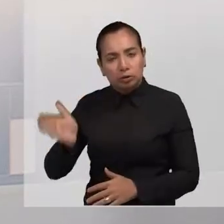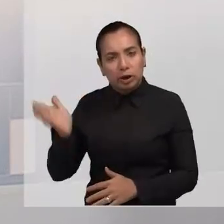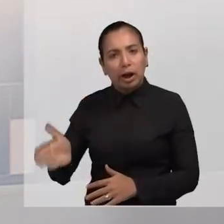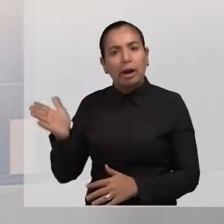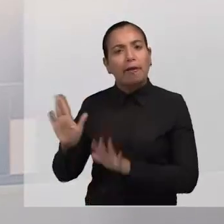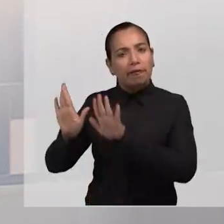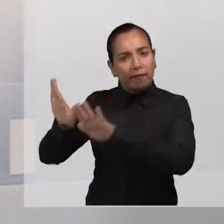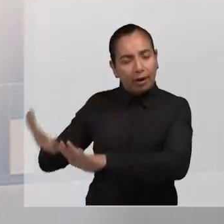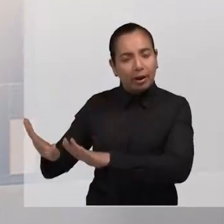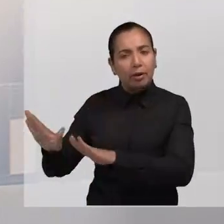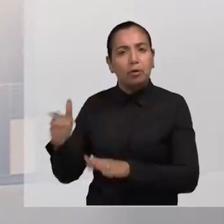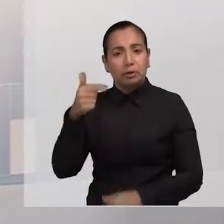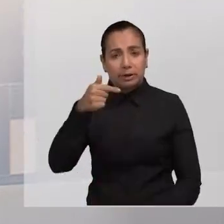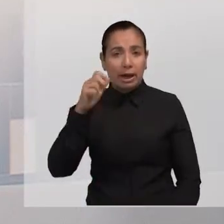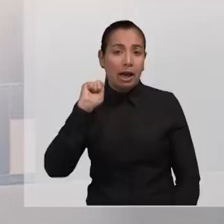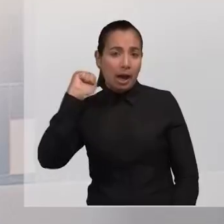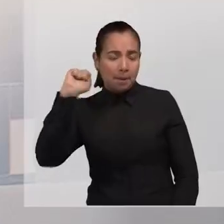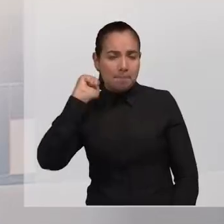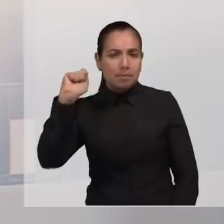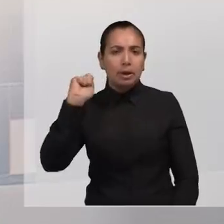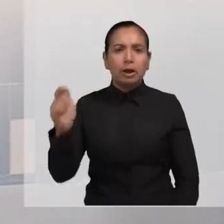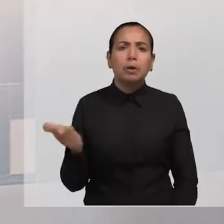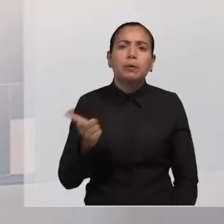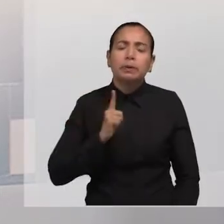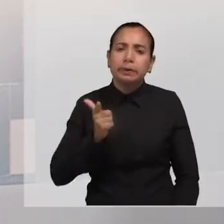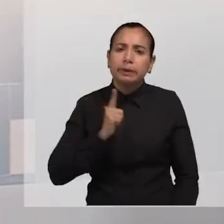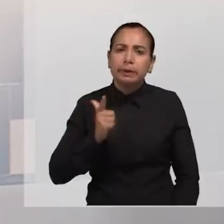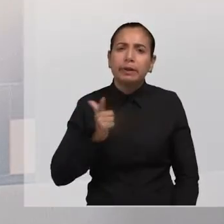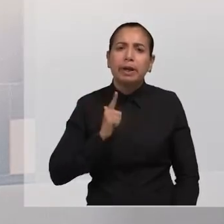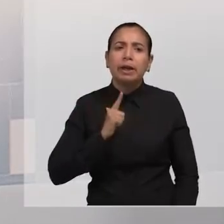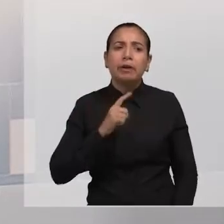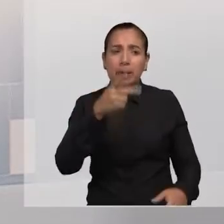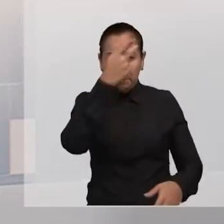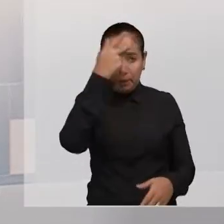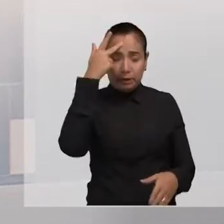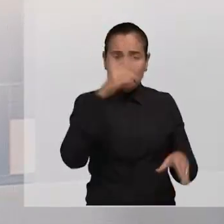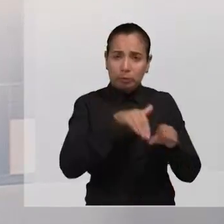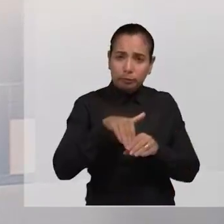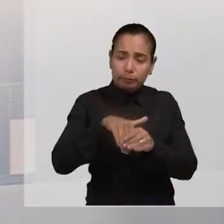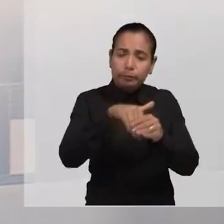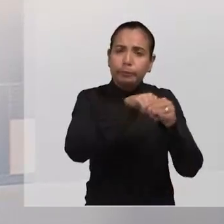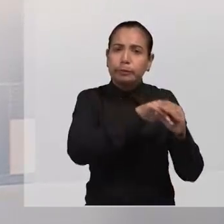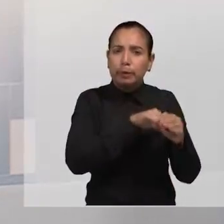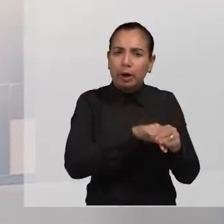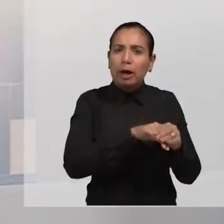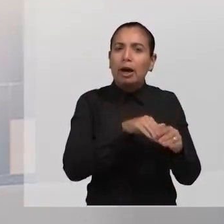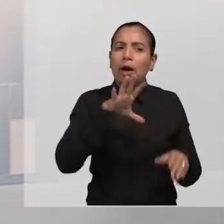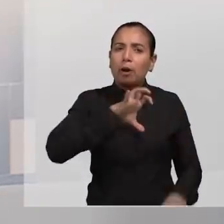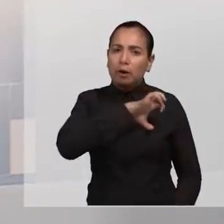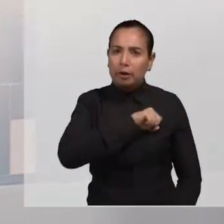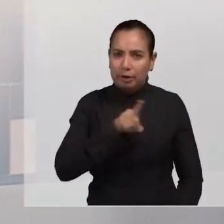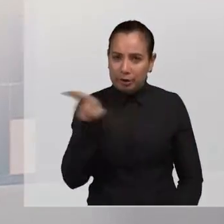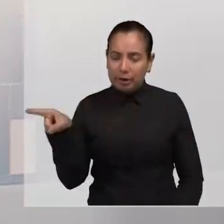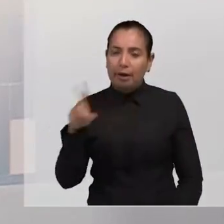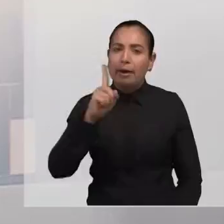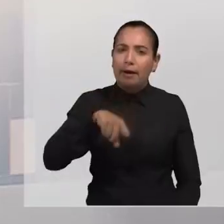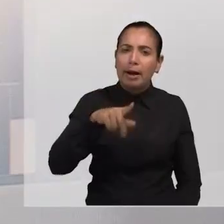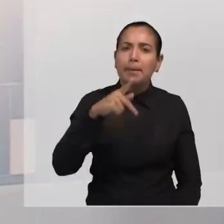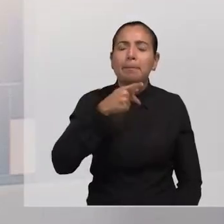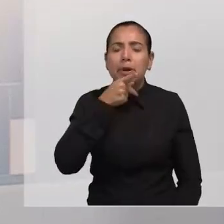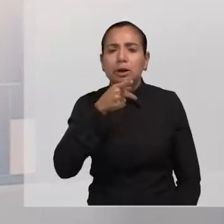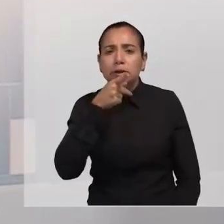se deixou um vácuo enorme, somente entre os eleitores de centro-esquerda. O Partido dos Trabalhadores